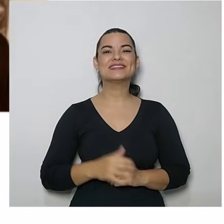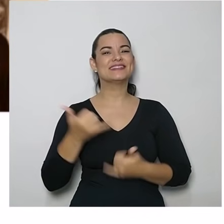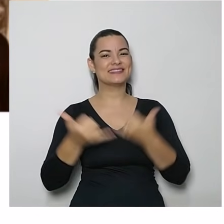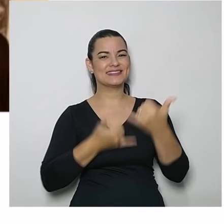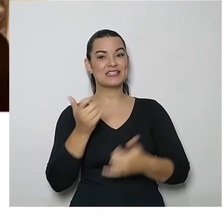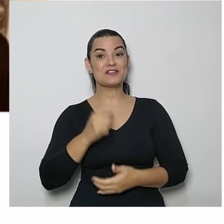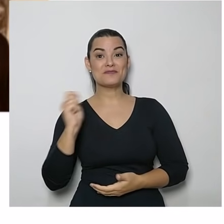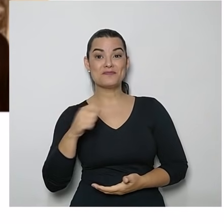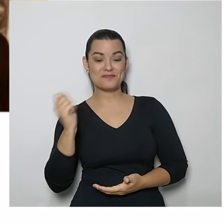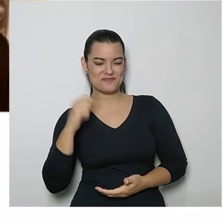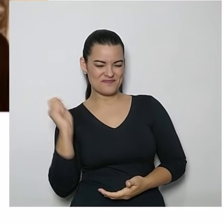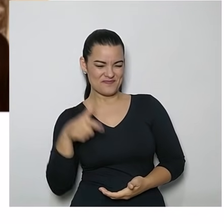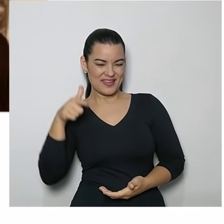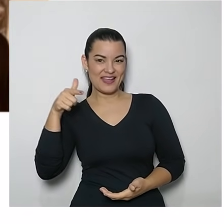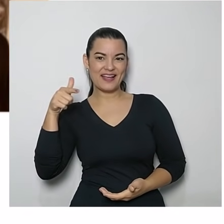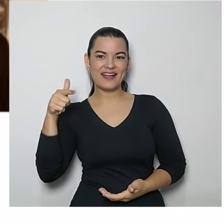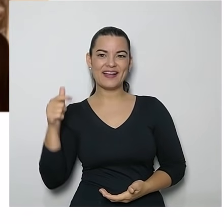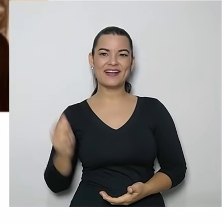Brincando com Peão.